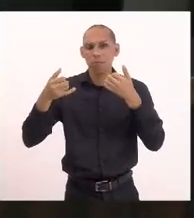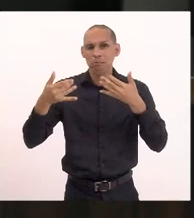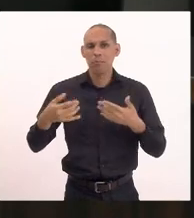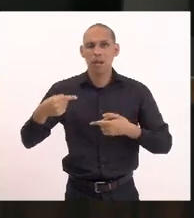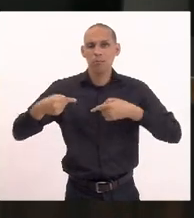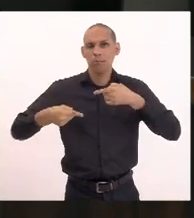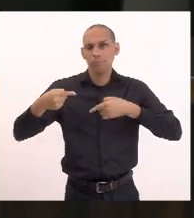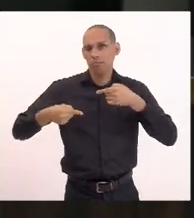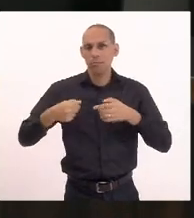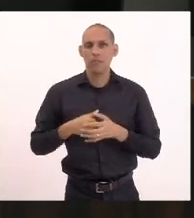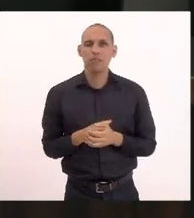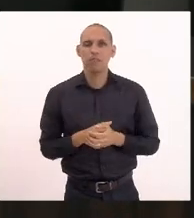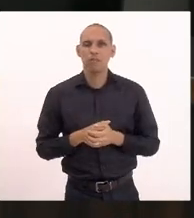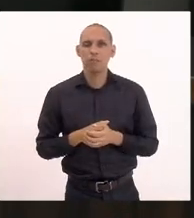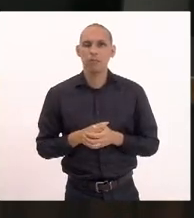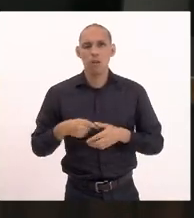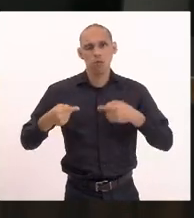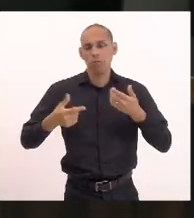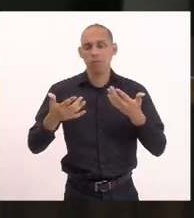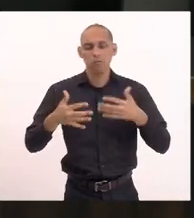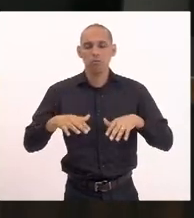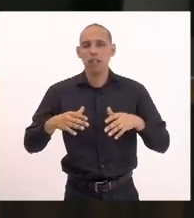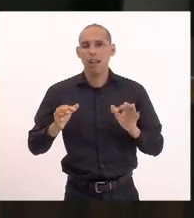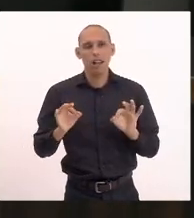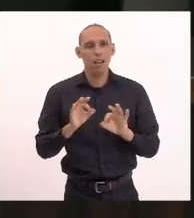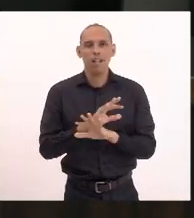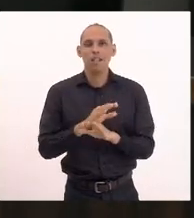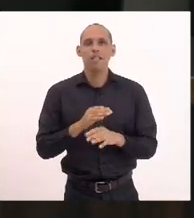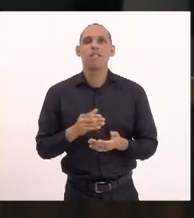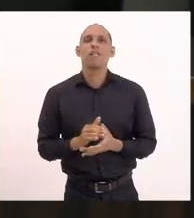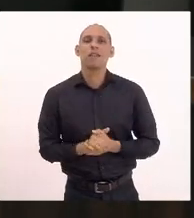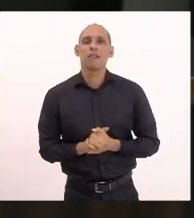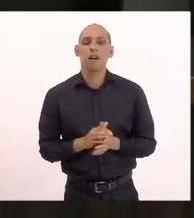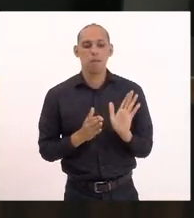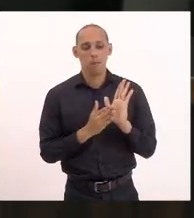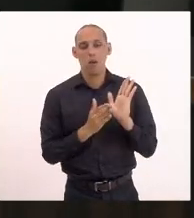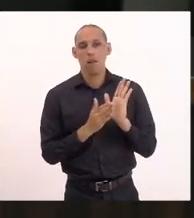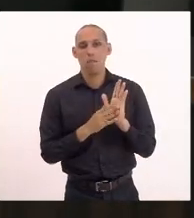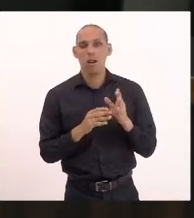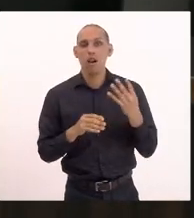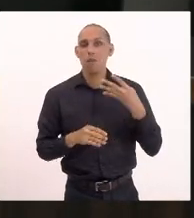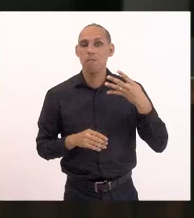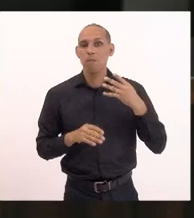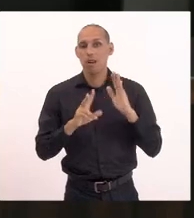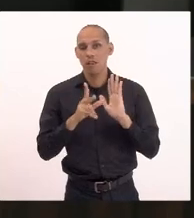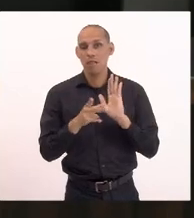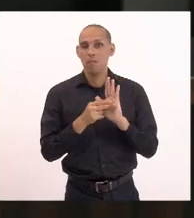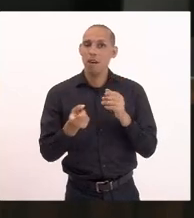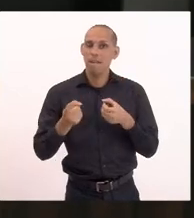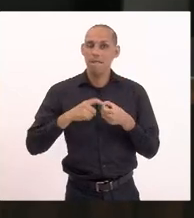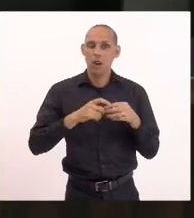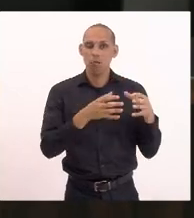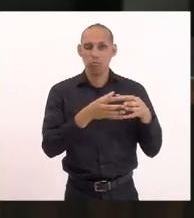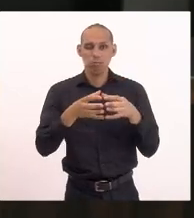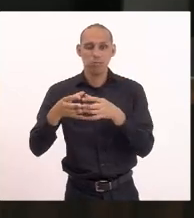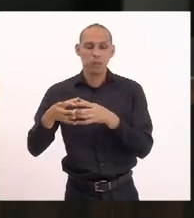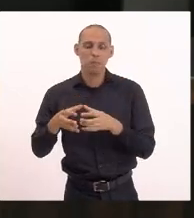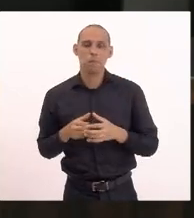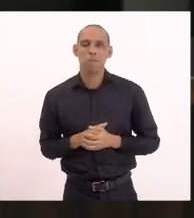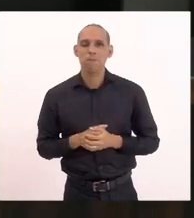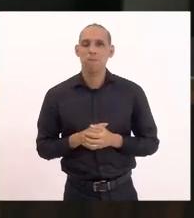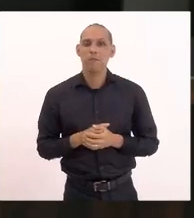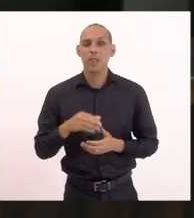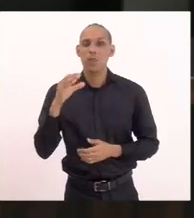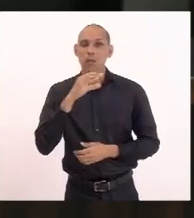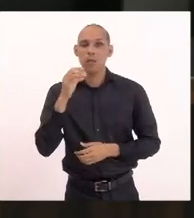discussão. Não havendo o que querer discutir, sem a discussão, a presente proposta recebeu 4 emendas e retorna às comissões. Em regime de